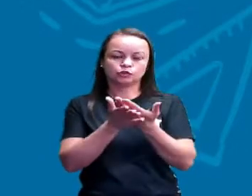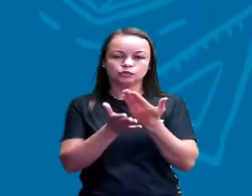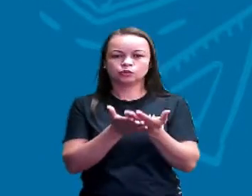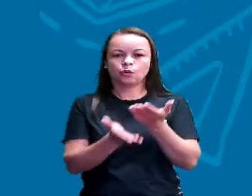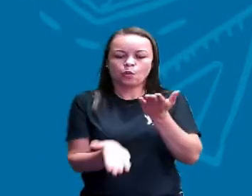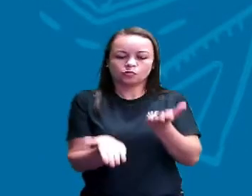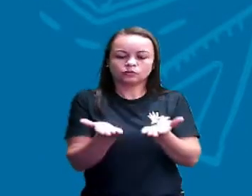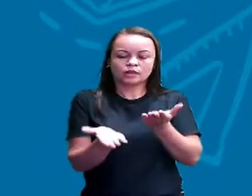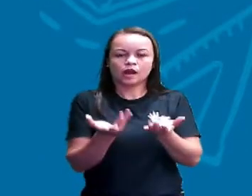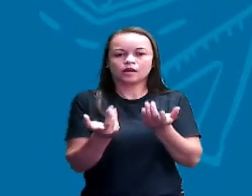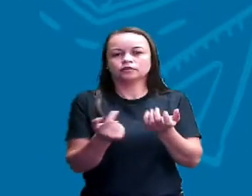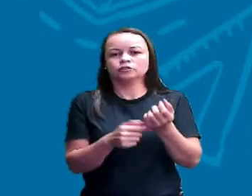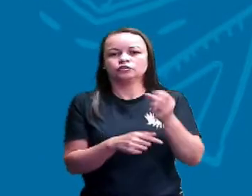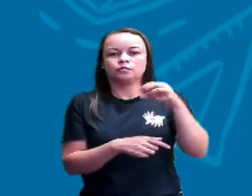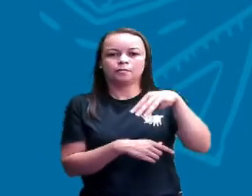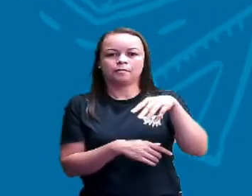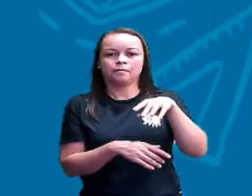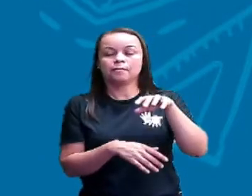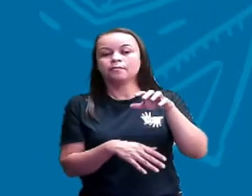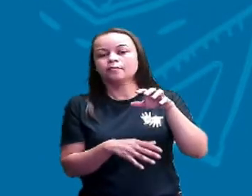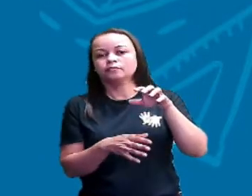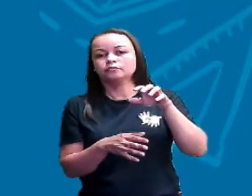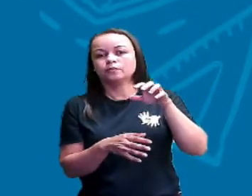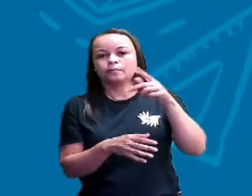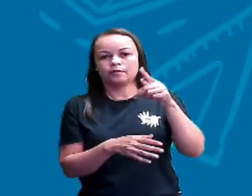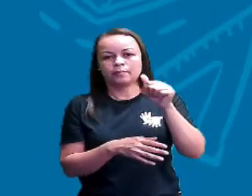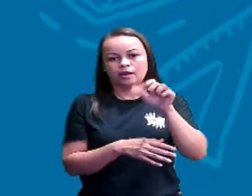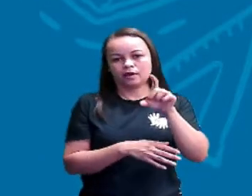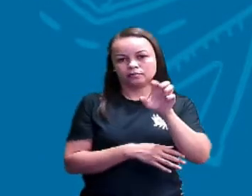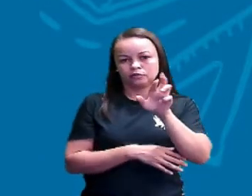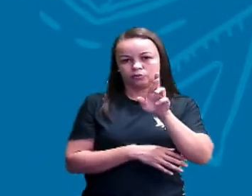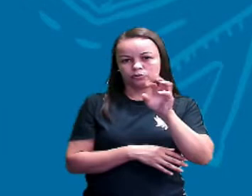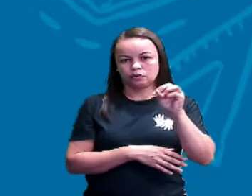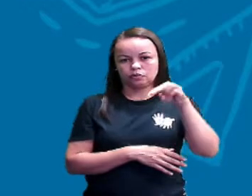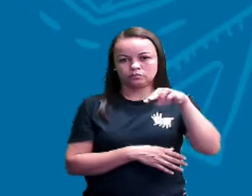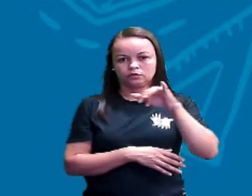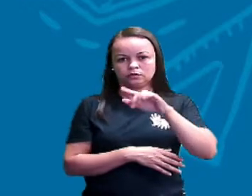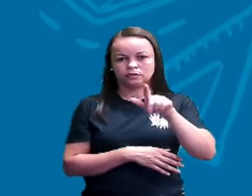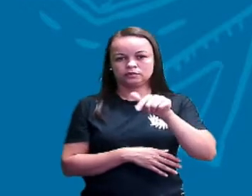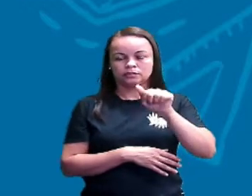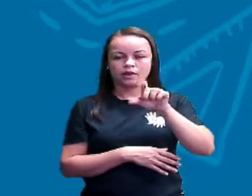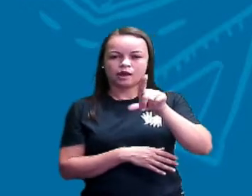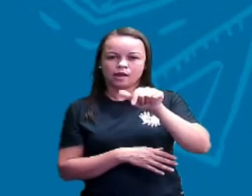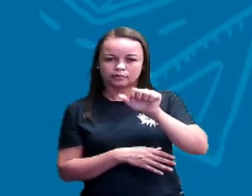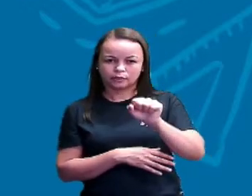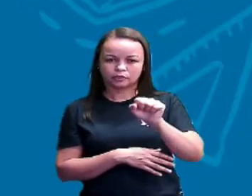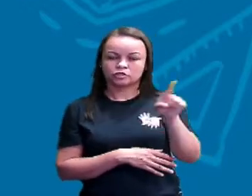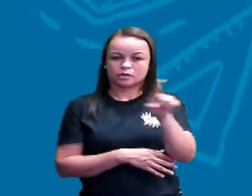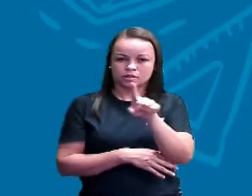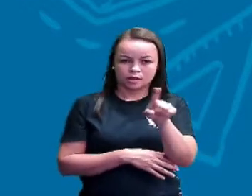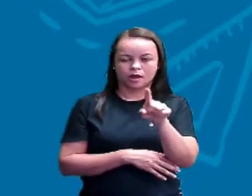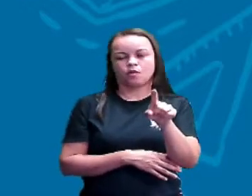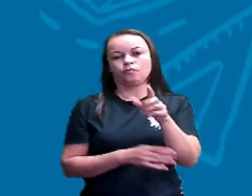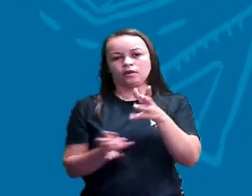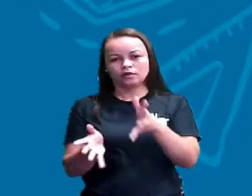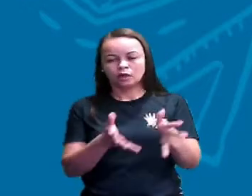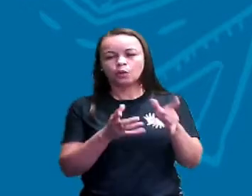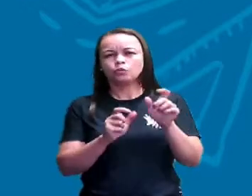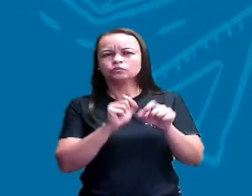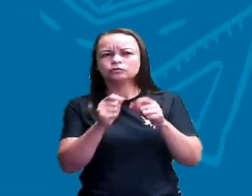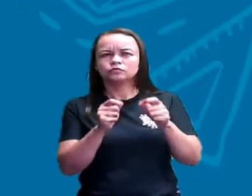unidades de medidas padronizadas e não padronizadas. Então, vocês pensaram num animal que